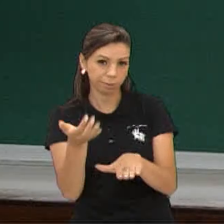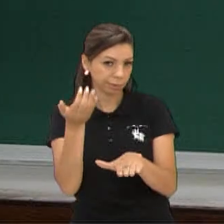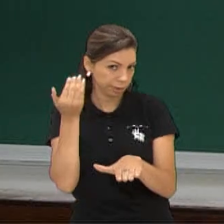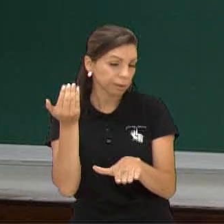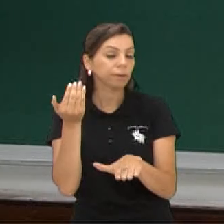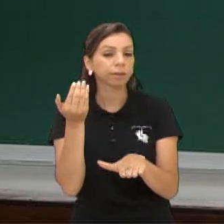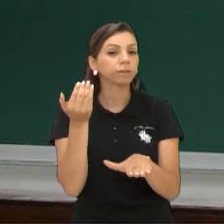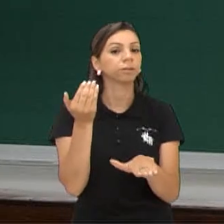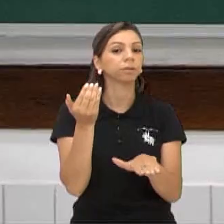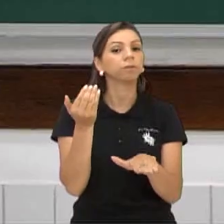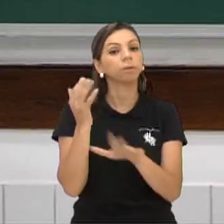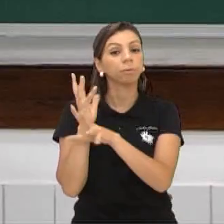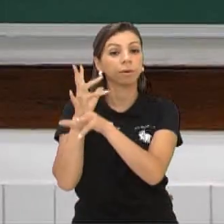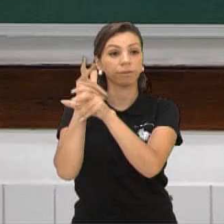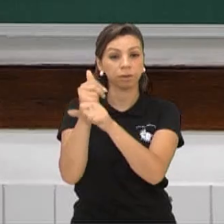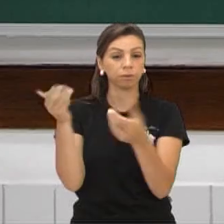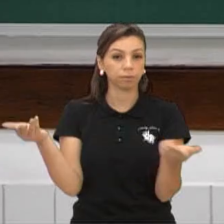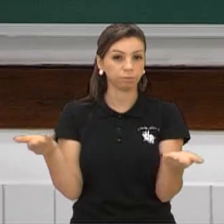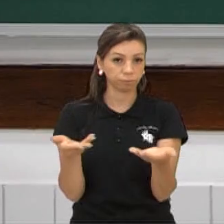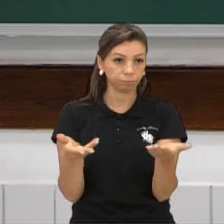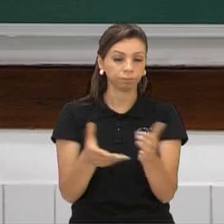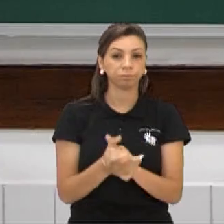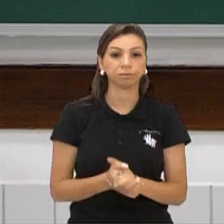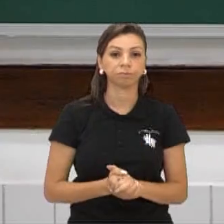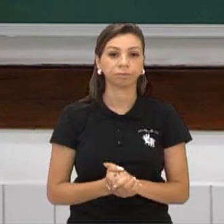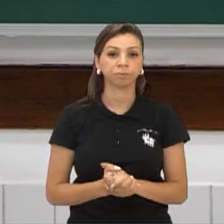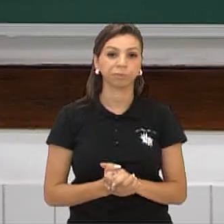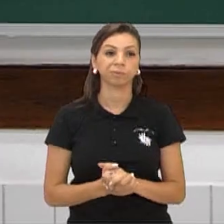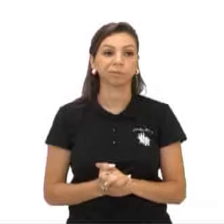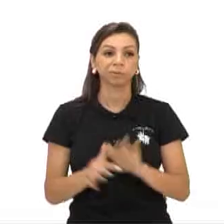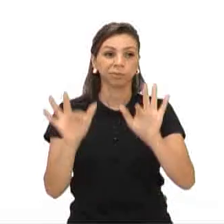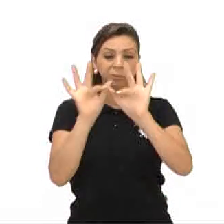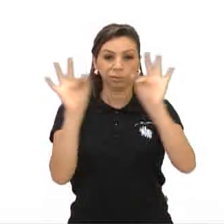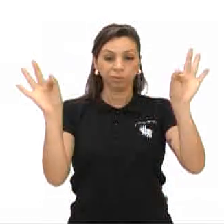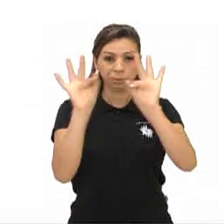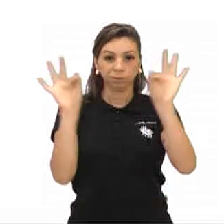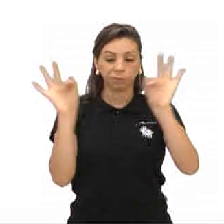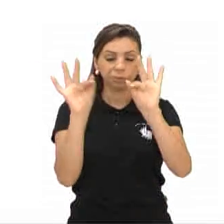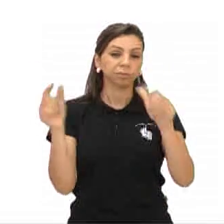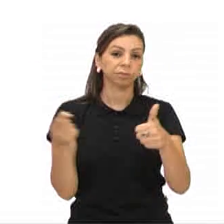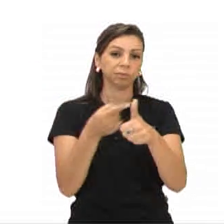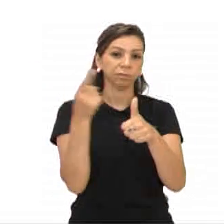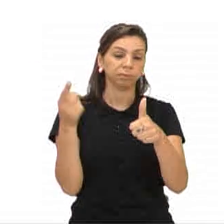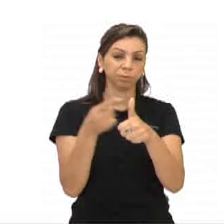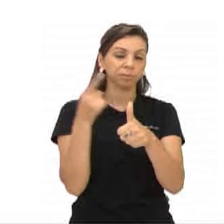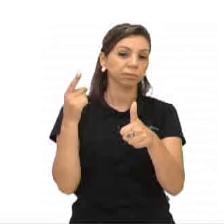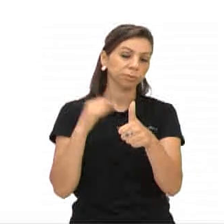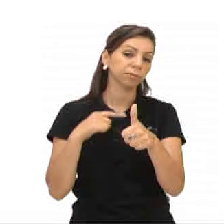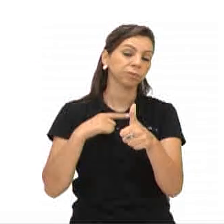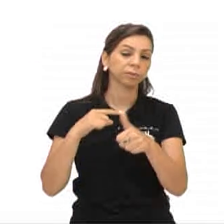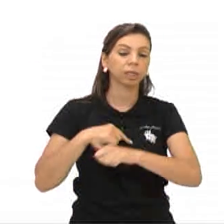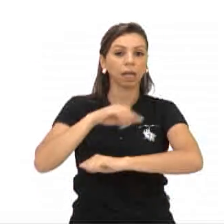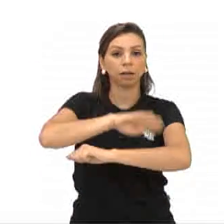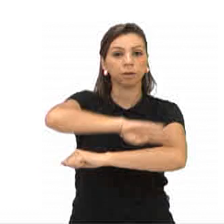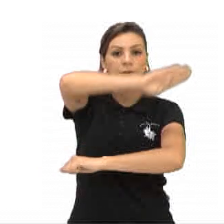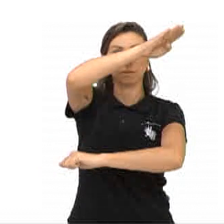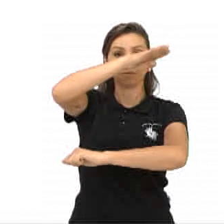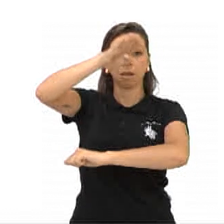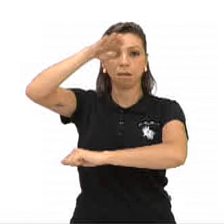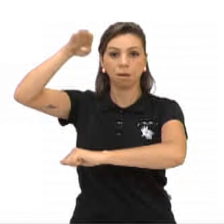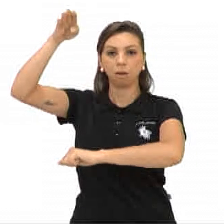viram, vamos fazer uma revisão agora. Então, vamos olhar as frases. Frase número 1. Há o predomínio de planaltos no